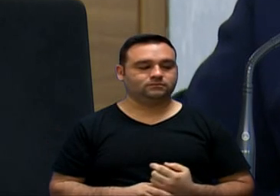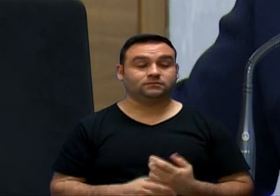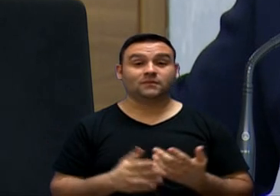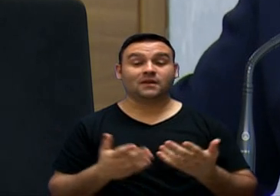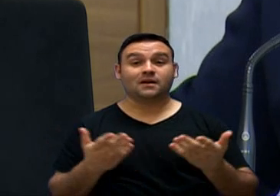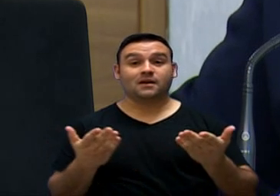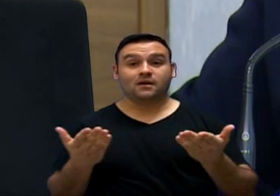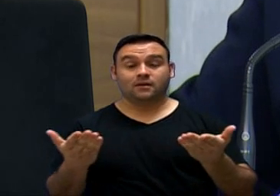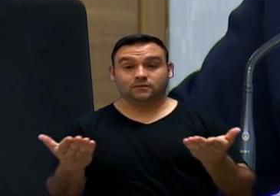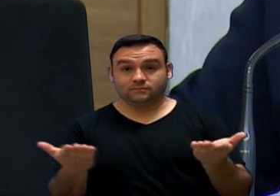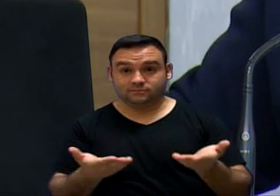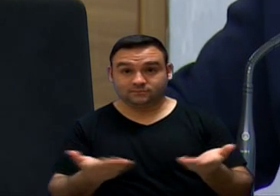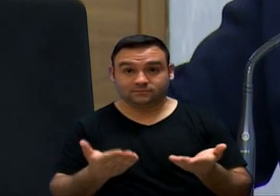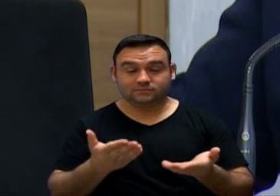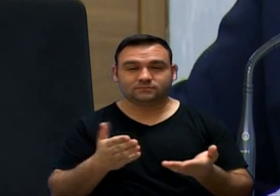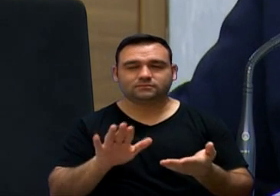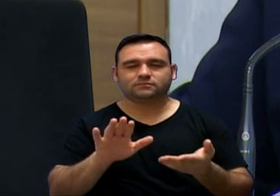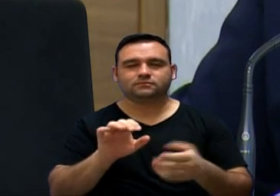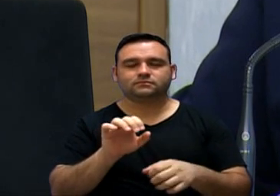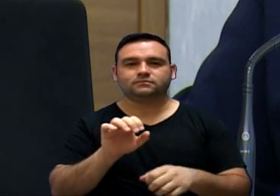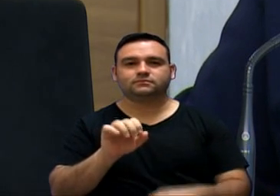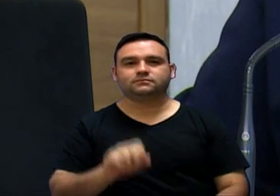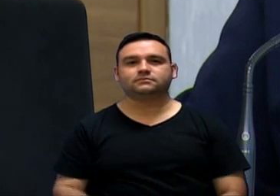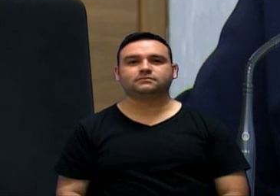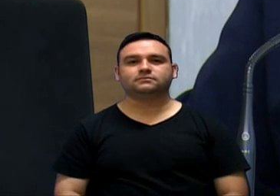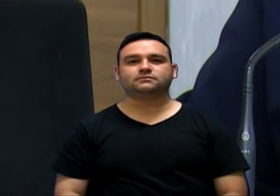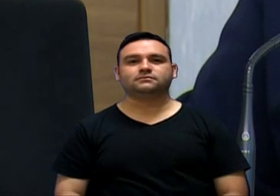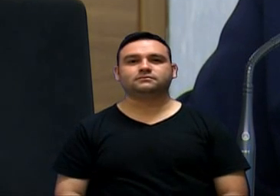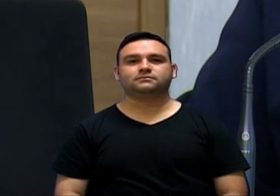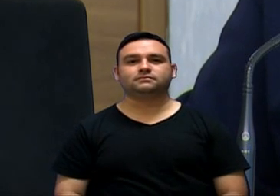É encerrado. Opa!